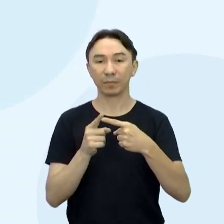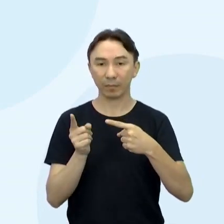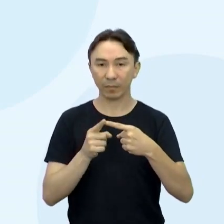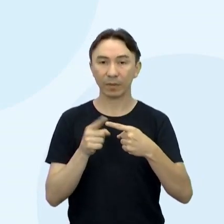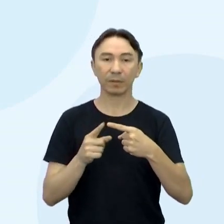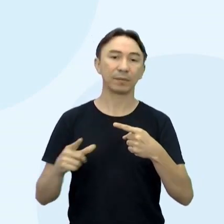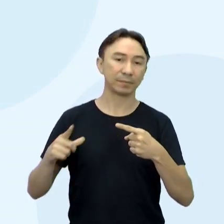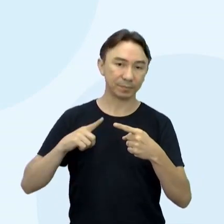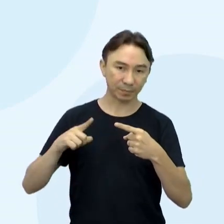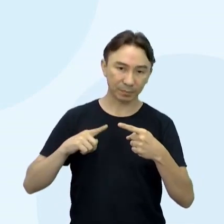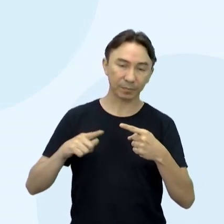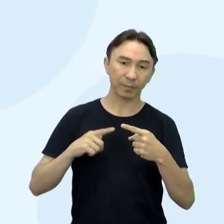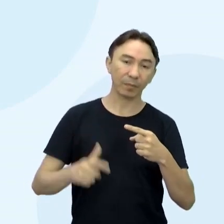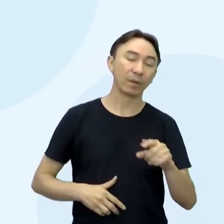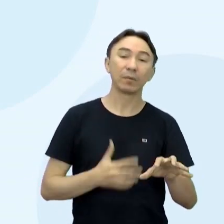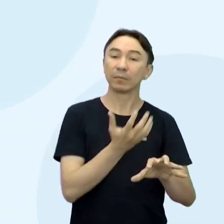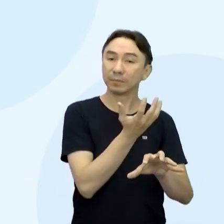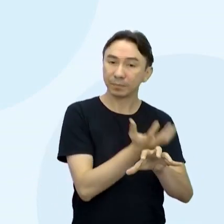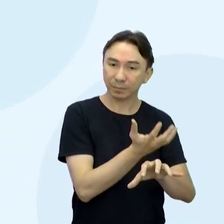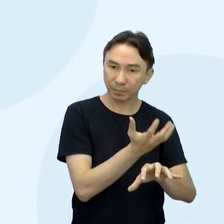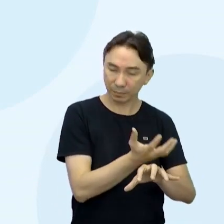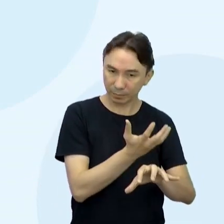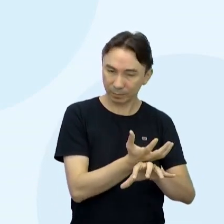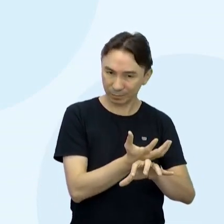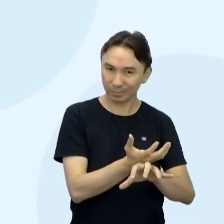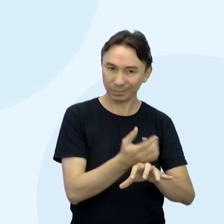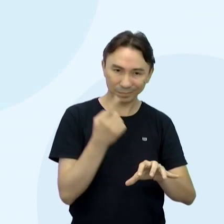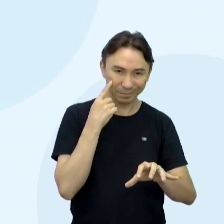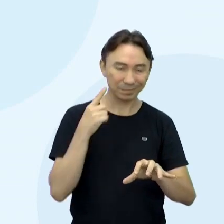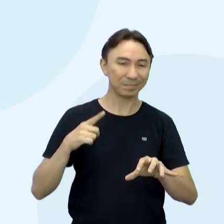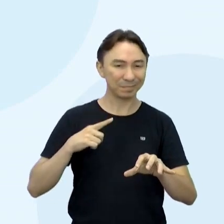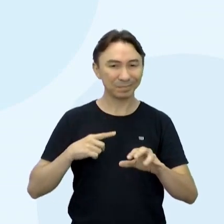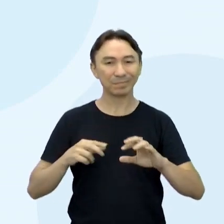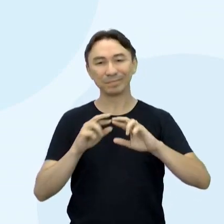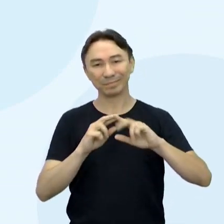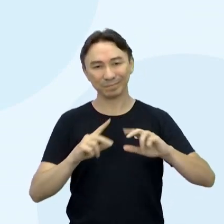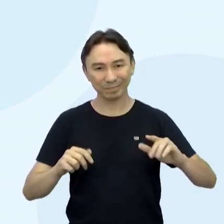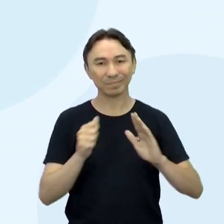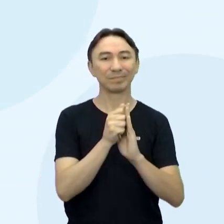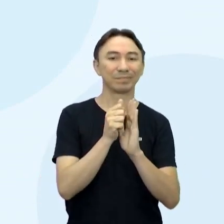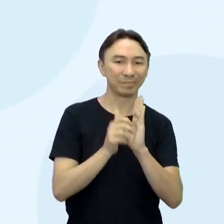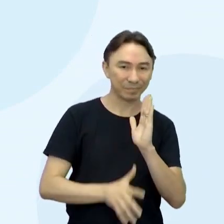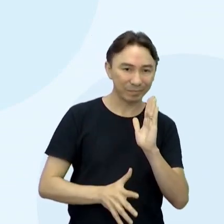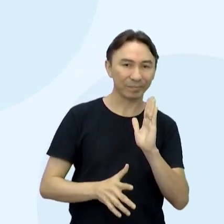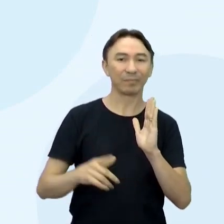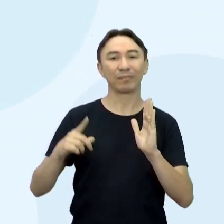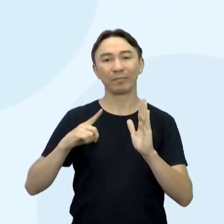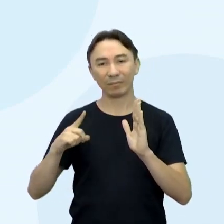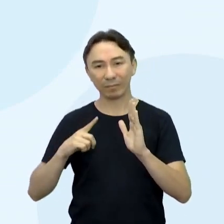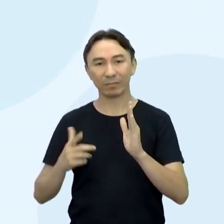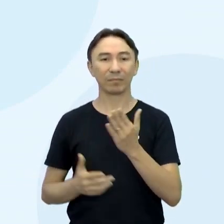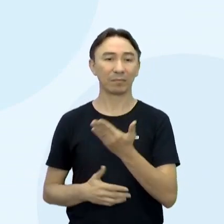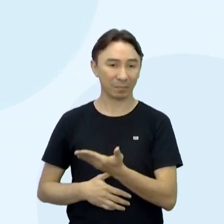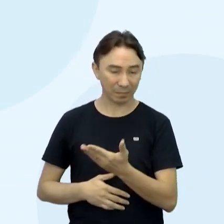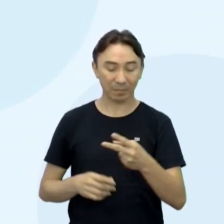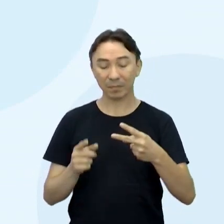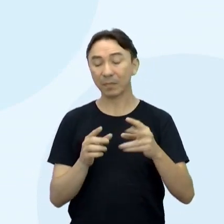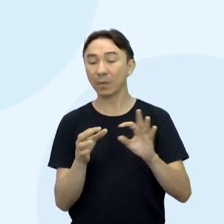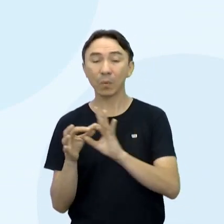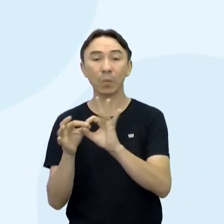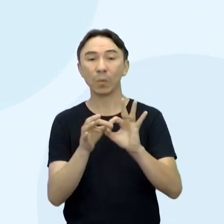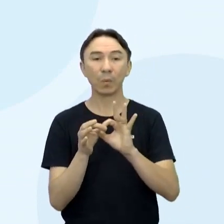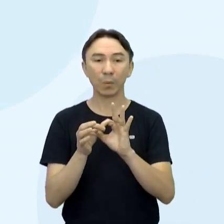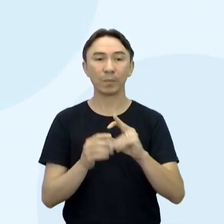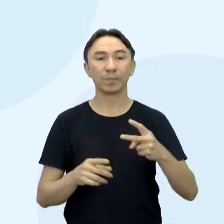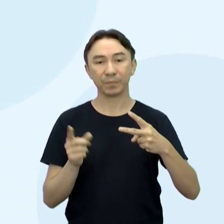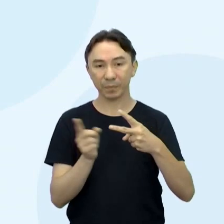4, dos componentes e como elas se integram, apresentar as relações entre as atividades do mapa e os